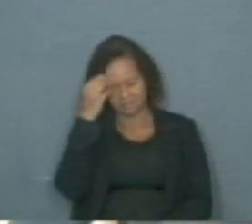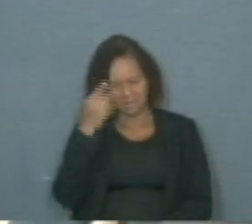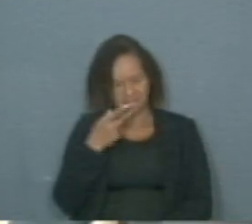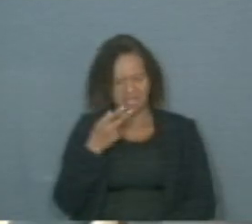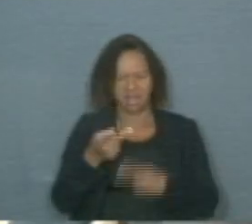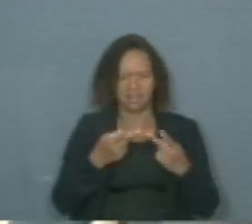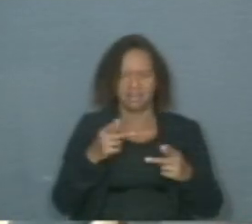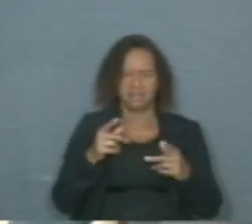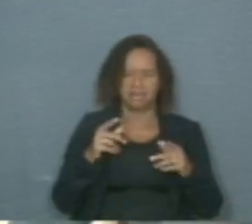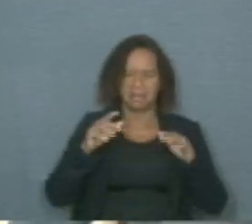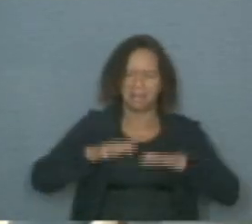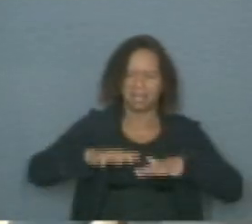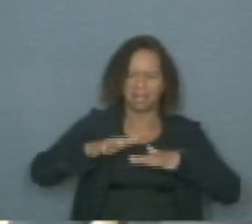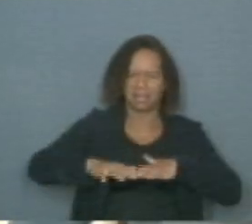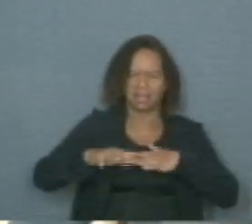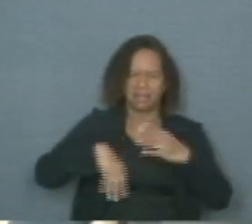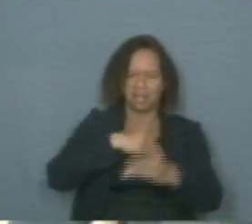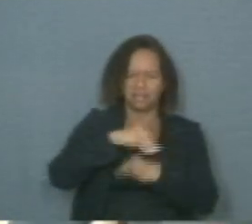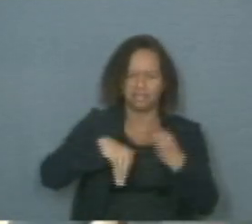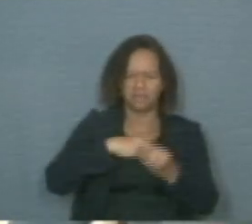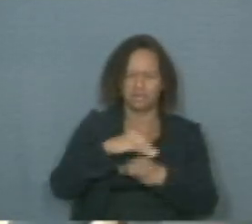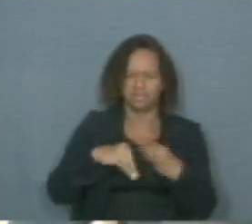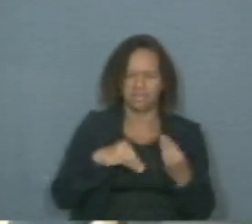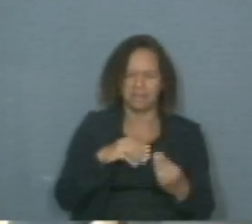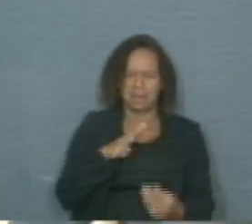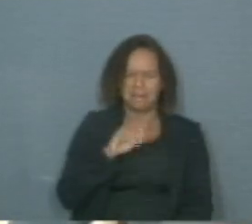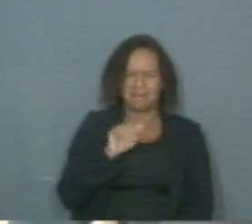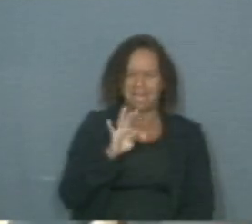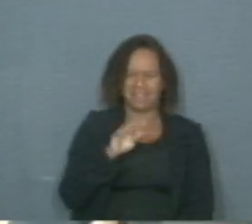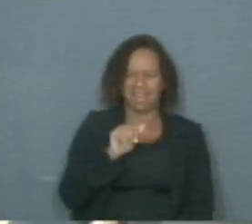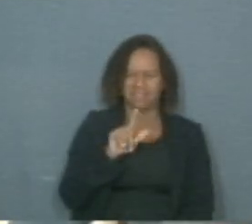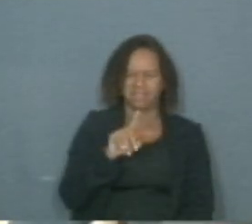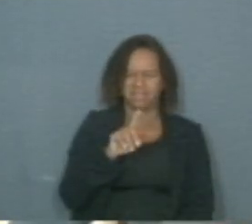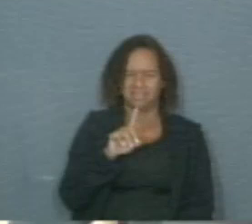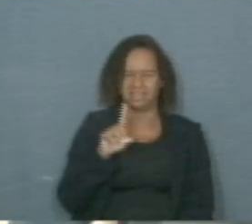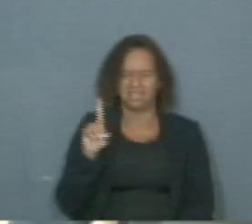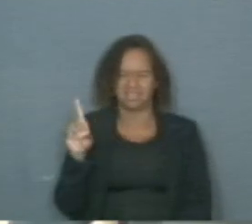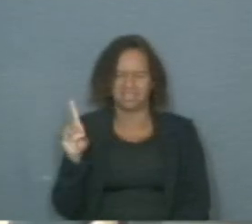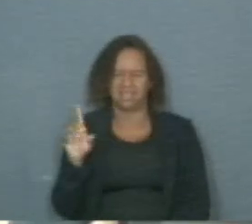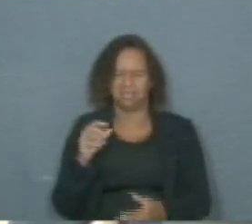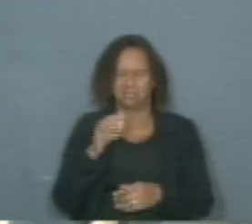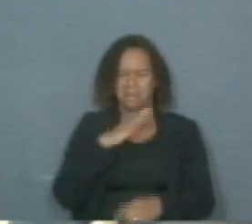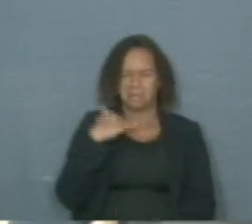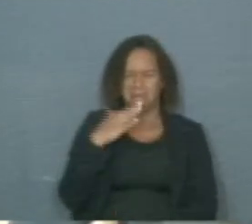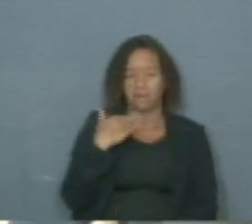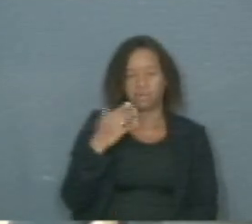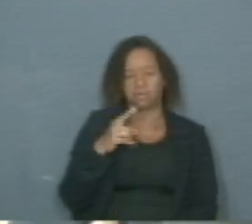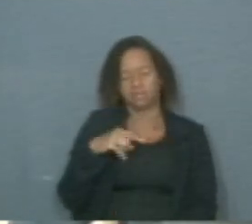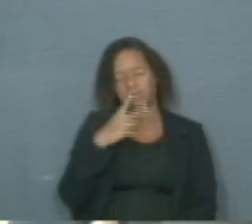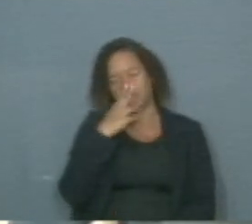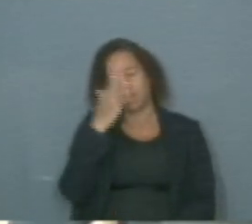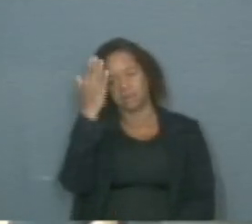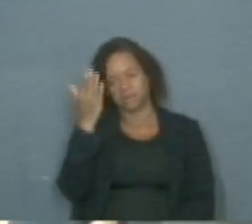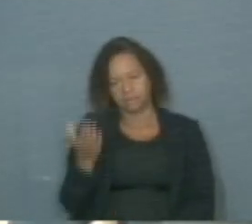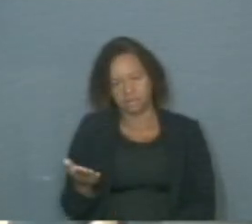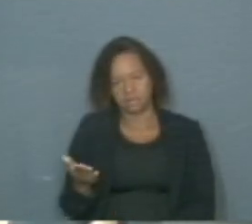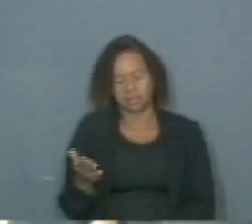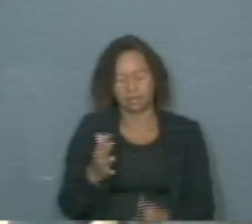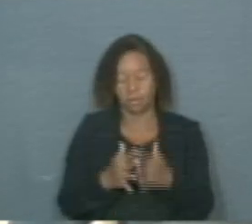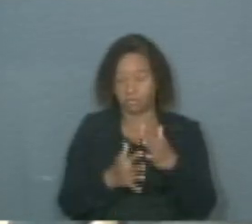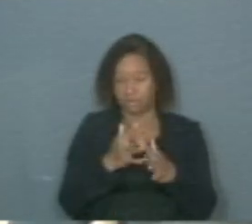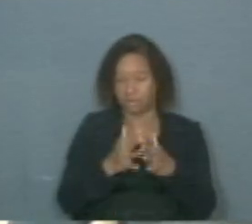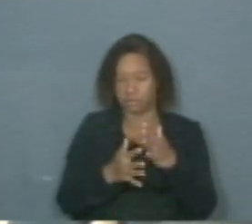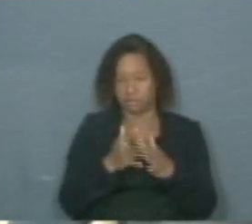manifestantes, militantes que eram envolvidos, que matavam opositores de esquerda, envolvidos com morte. Mas eu acho que a senhora se